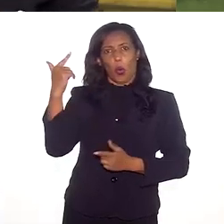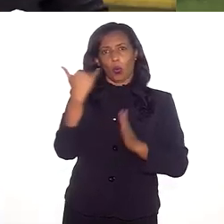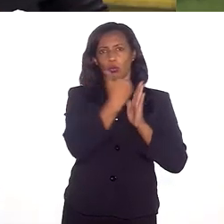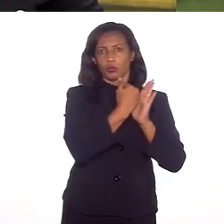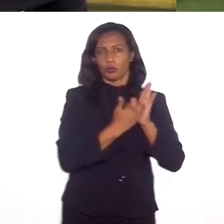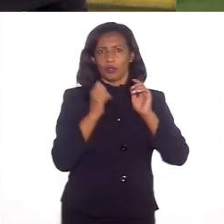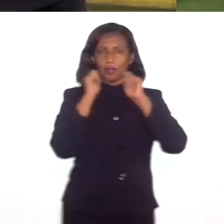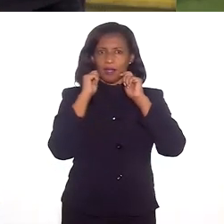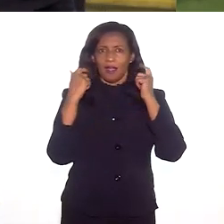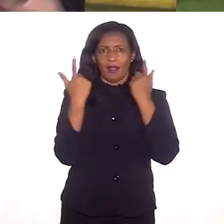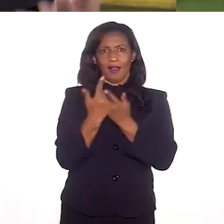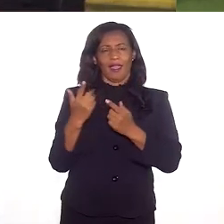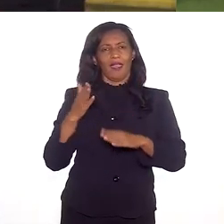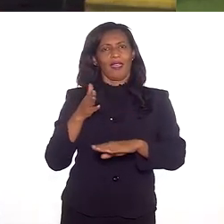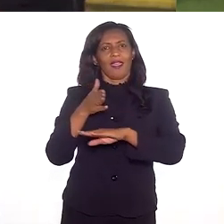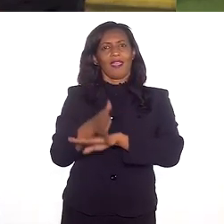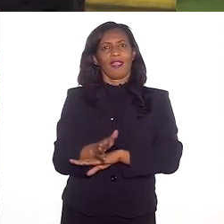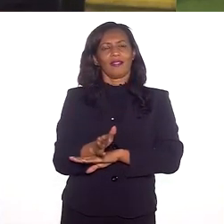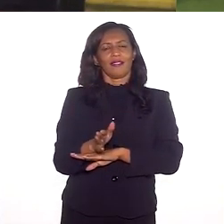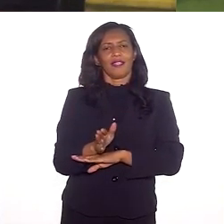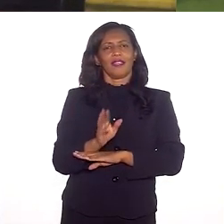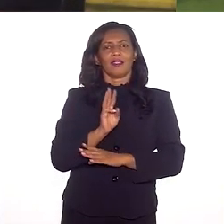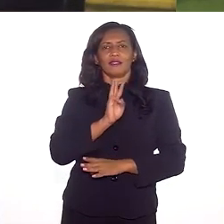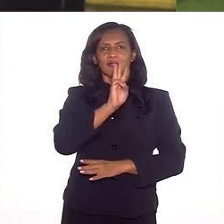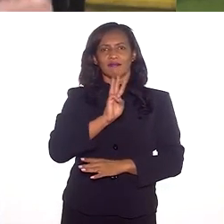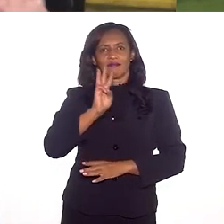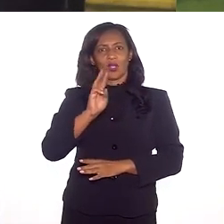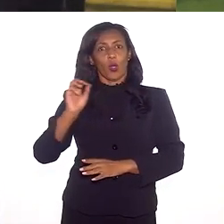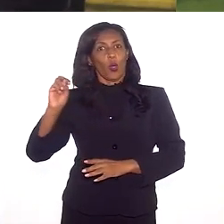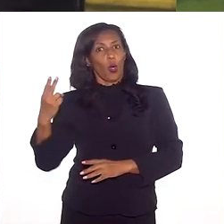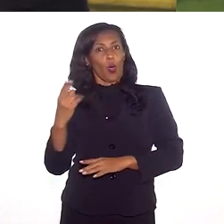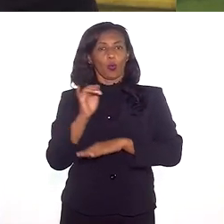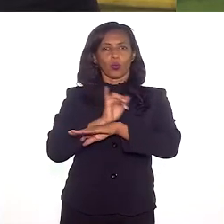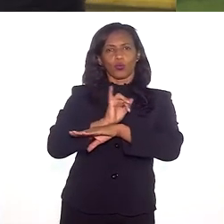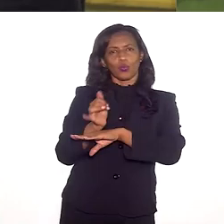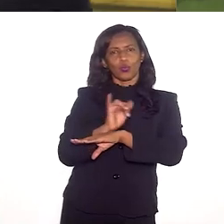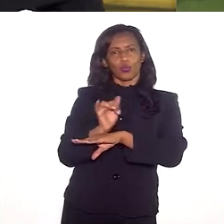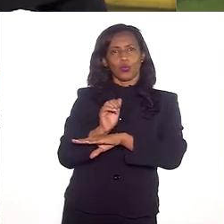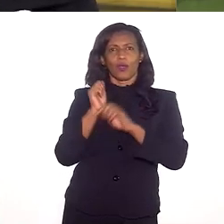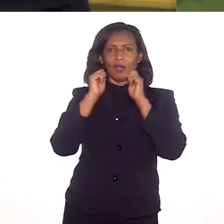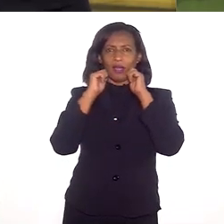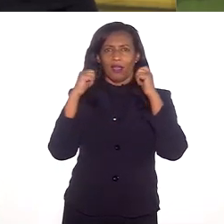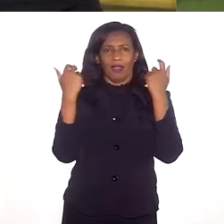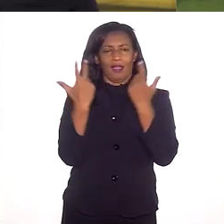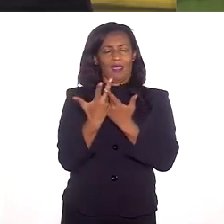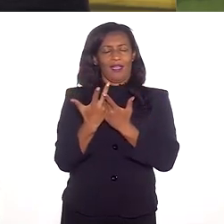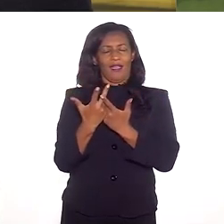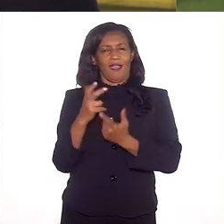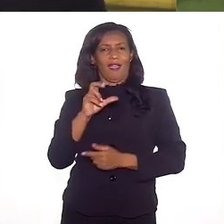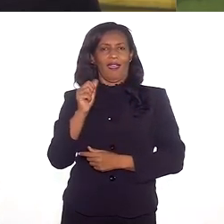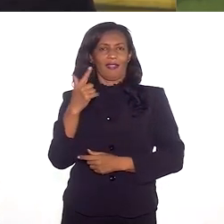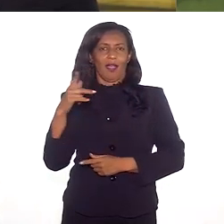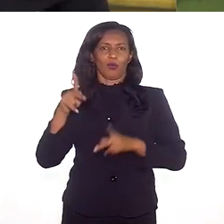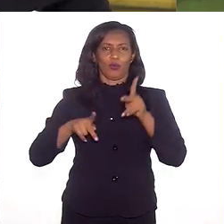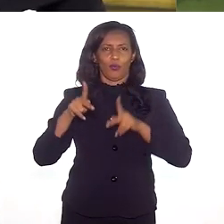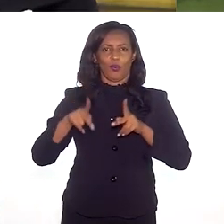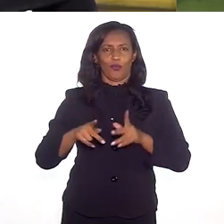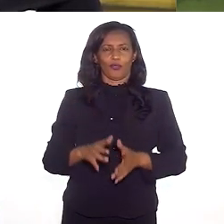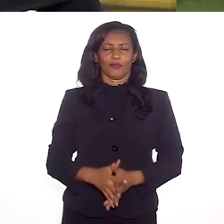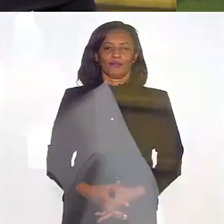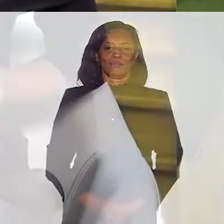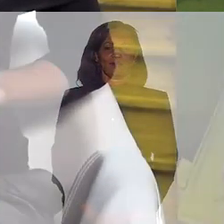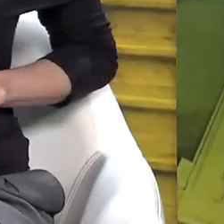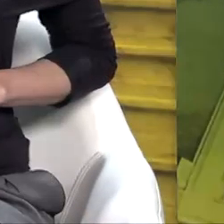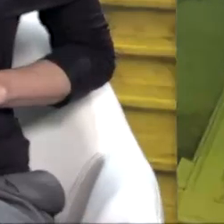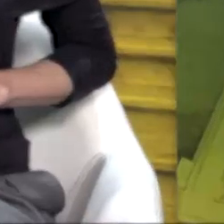outro programa da TV Alerje, acesse o nosso site ou então o nosso canal no YouTube, TV Alerje, canal do povo. Até a próxima!